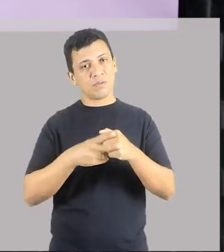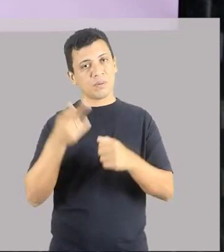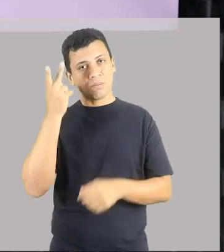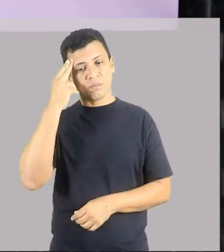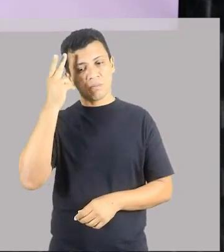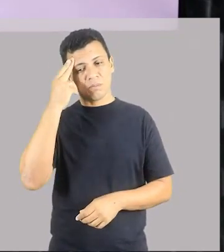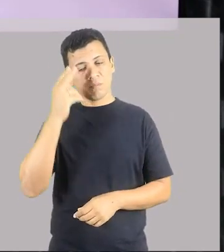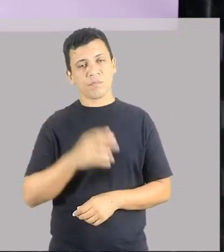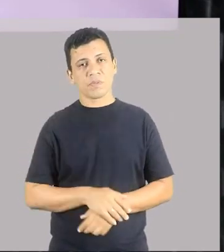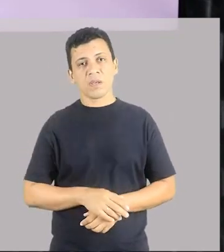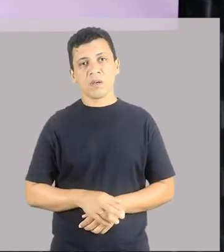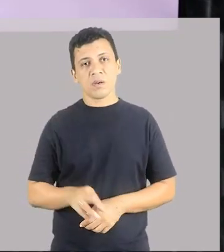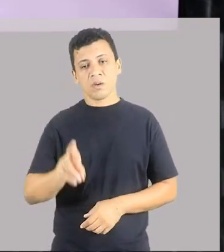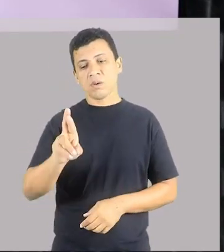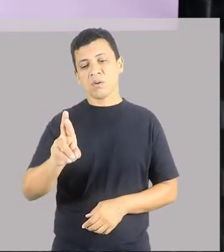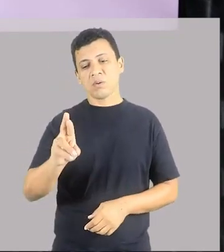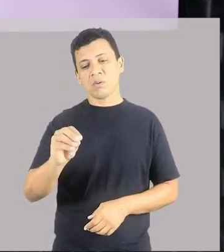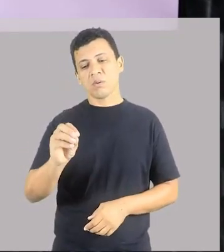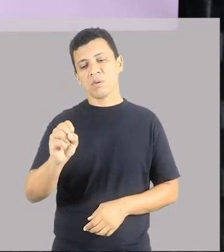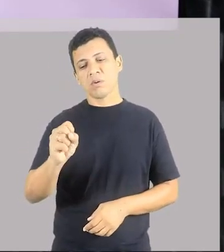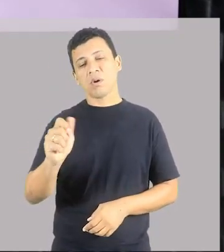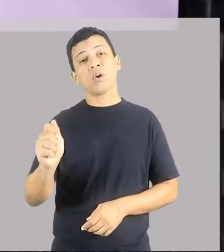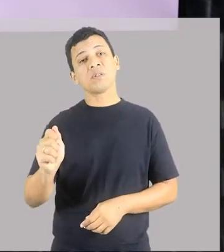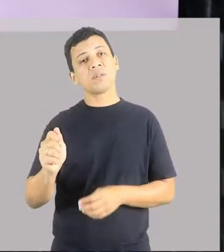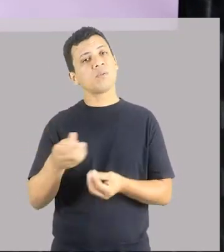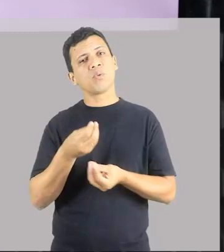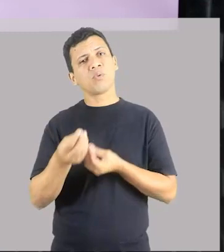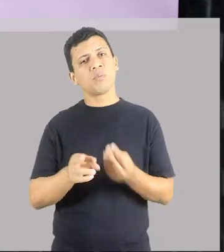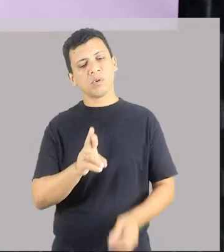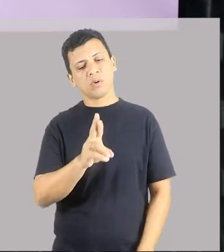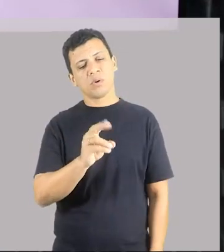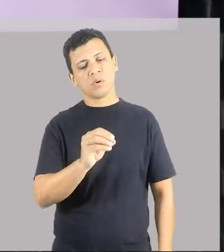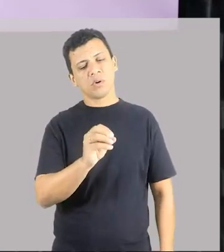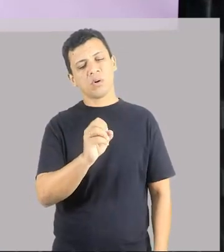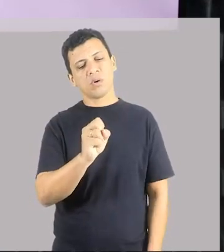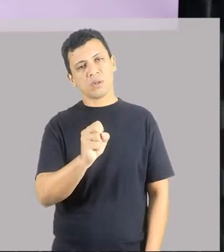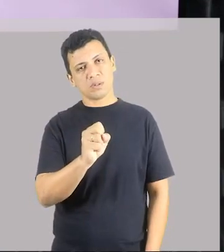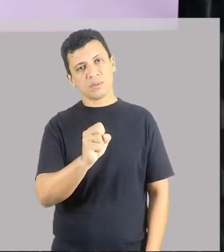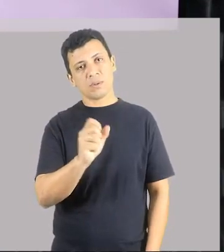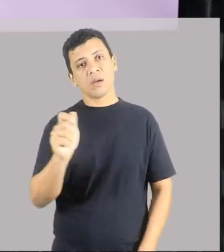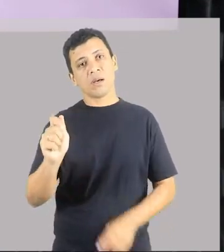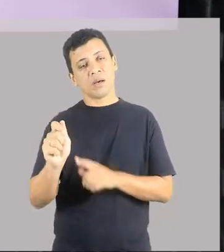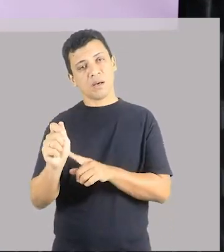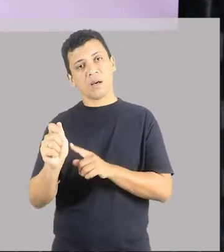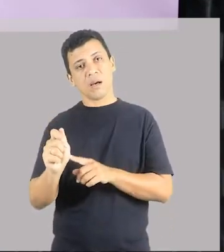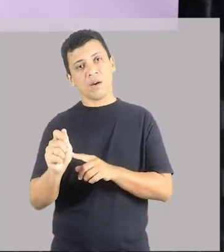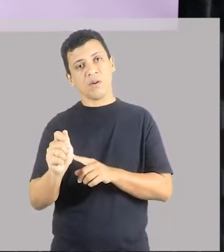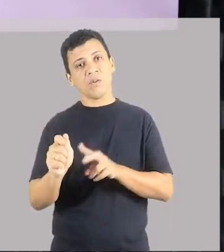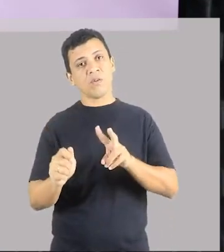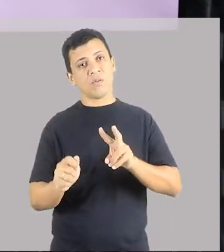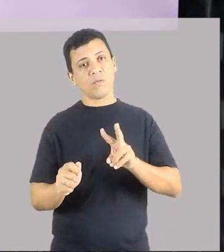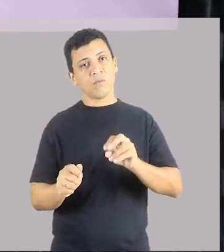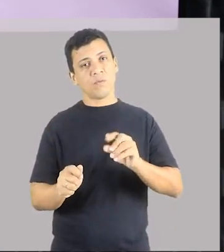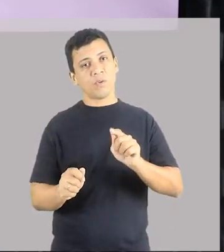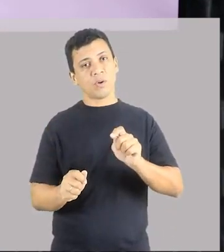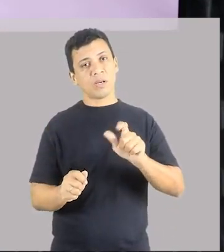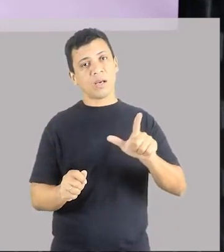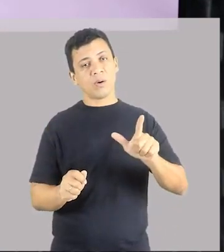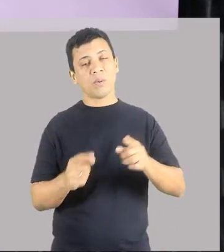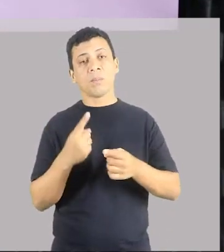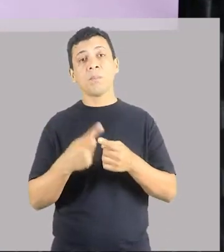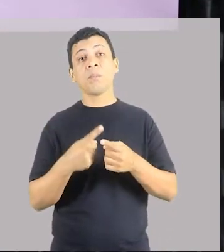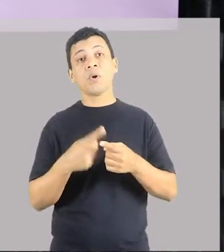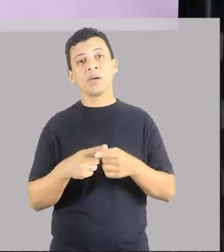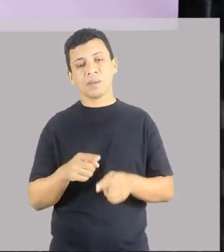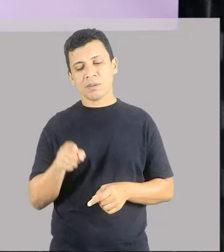rosa que é o nome eu tenho até o s é o radical e o a é uma vogal temática Por que que é uma vogal temática porque ela prepara